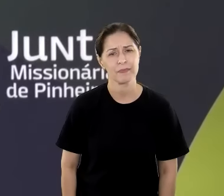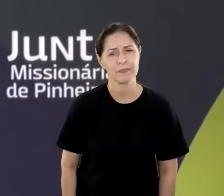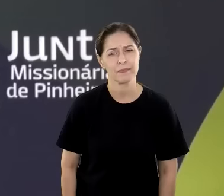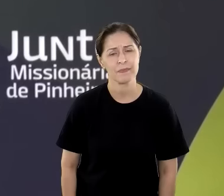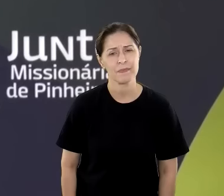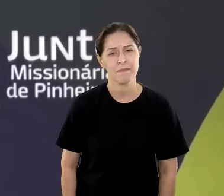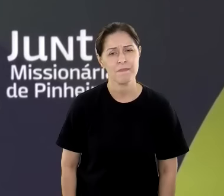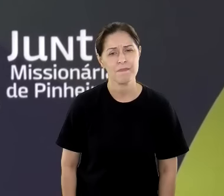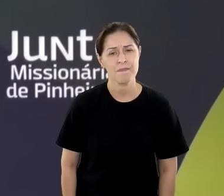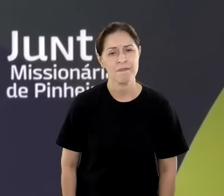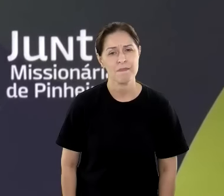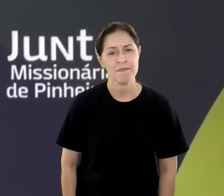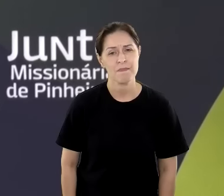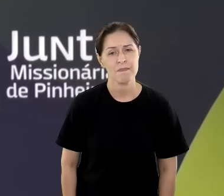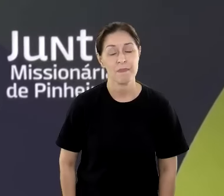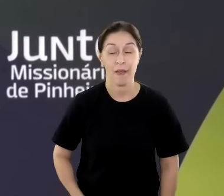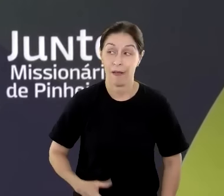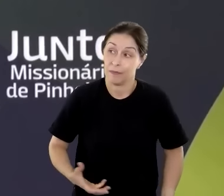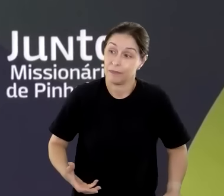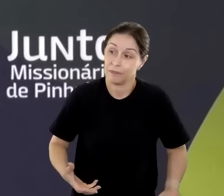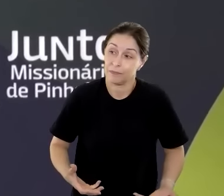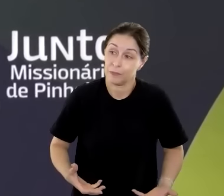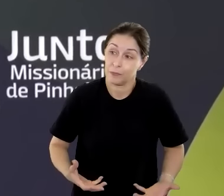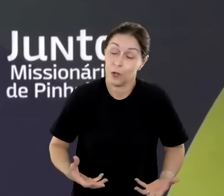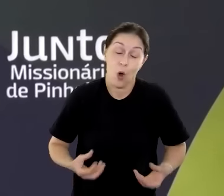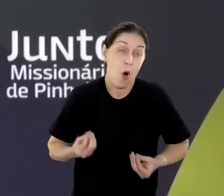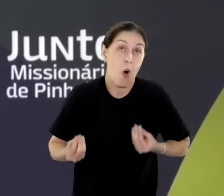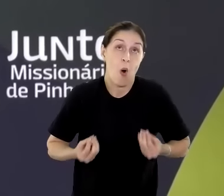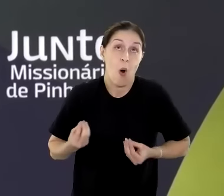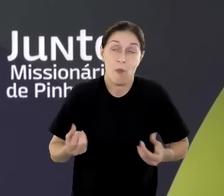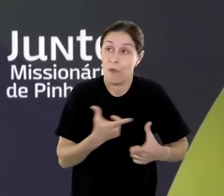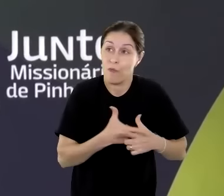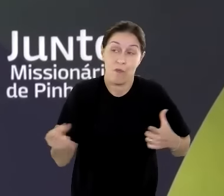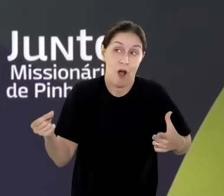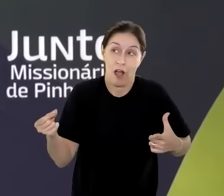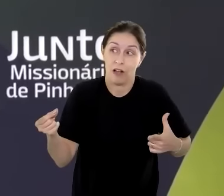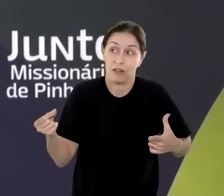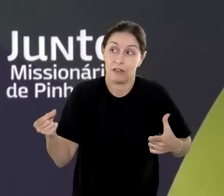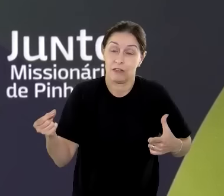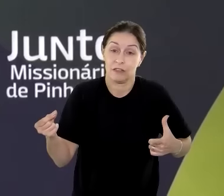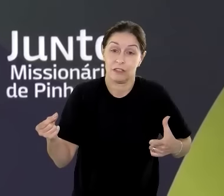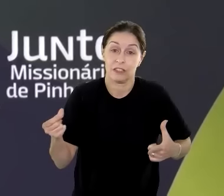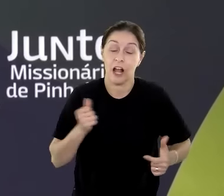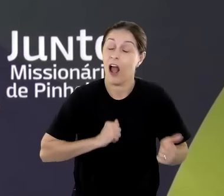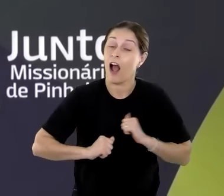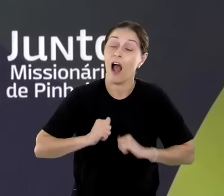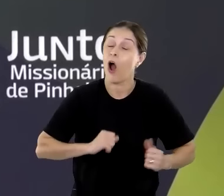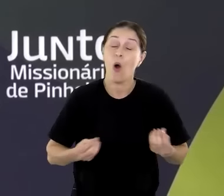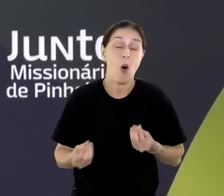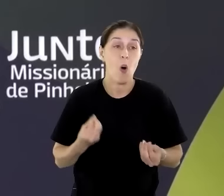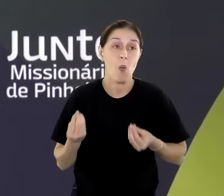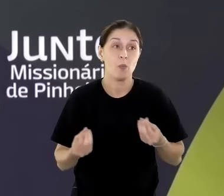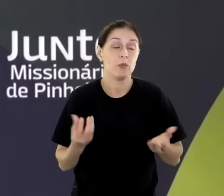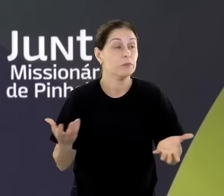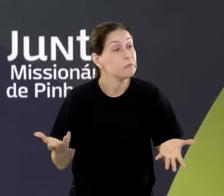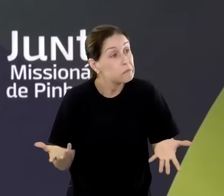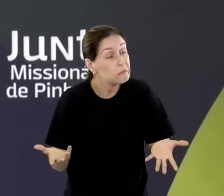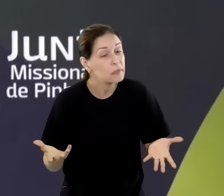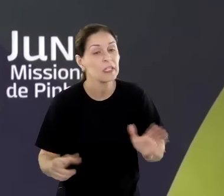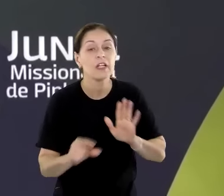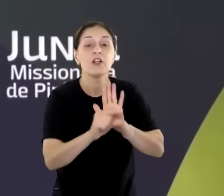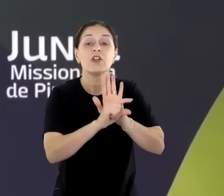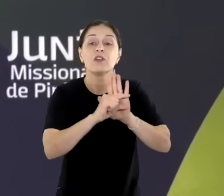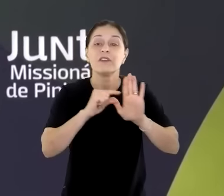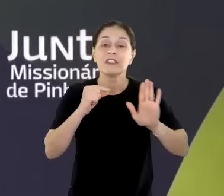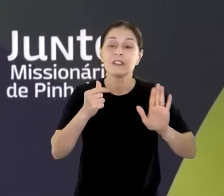A questão é, como vencer a ansiedade agora? Então vamos caminhar para o encerramento. Como vencer a ansiedade? Primeiro, versículo